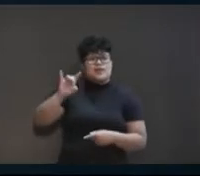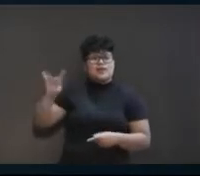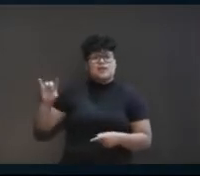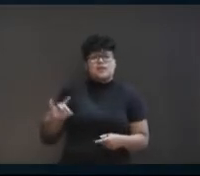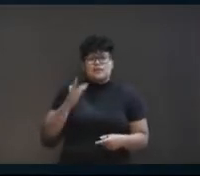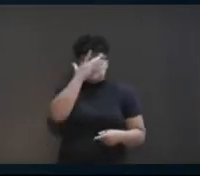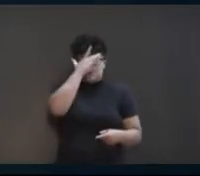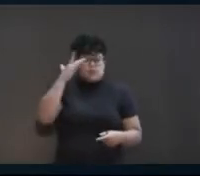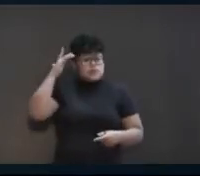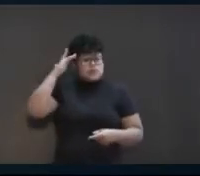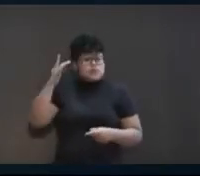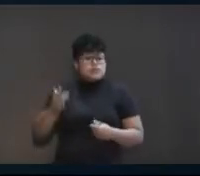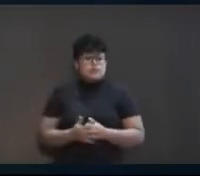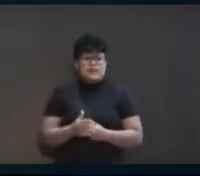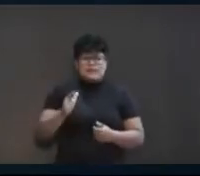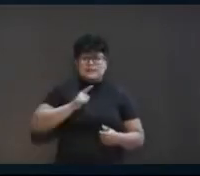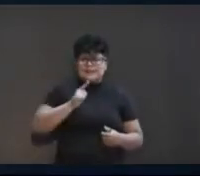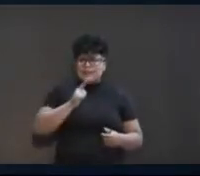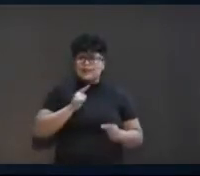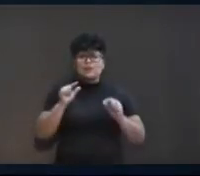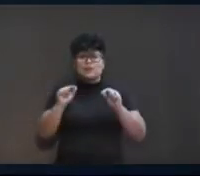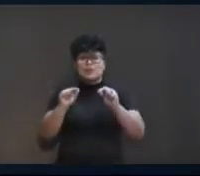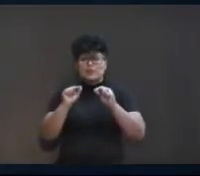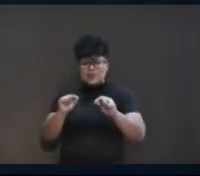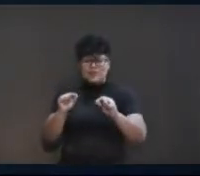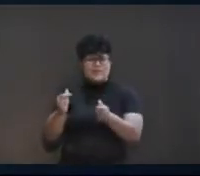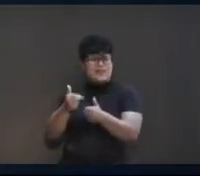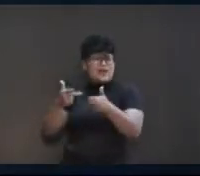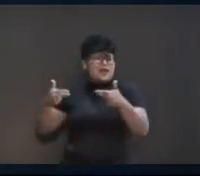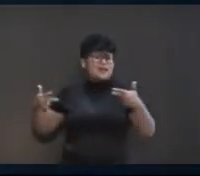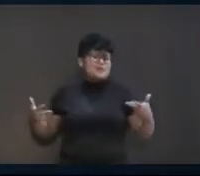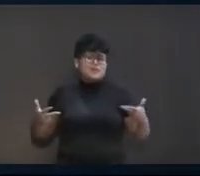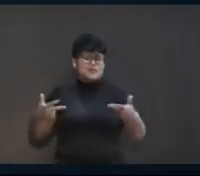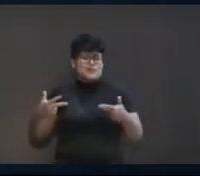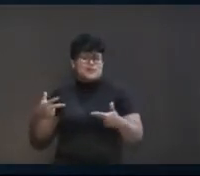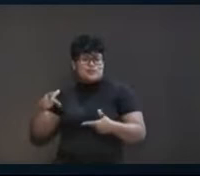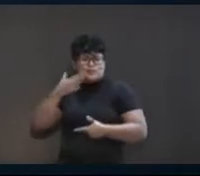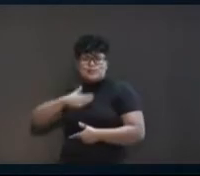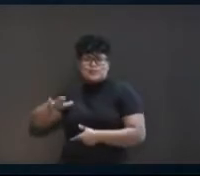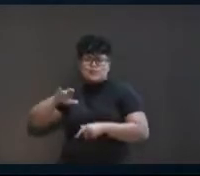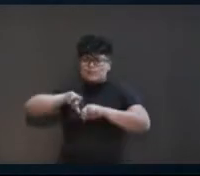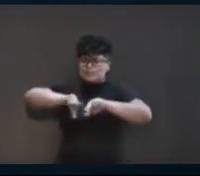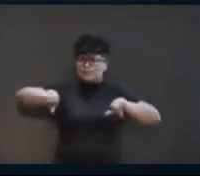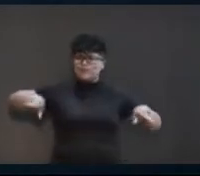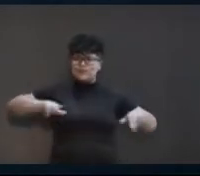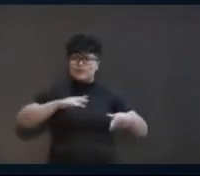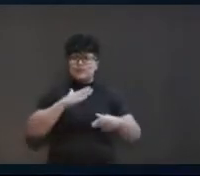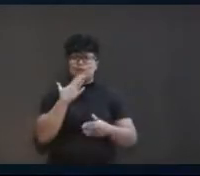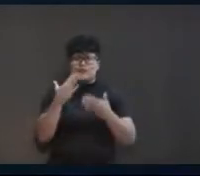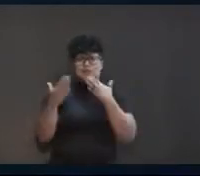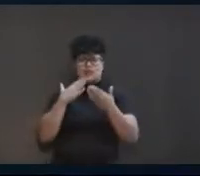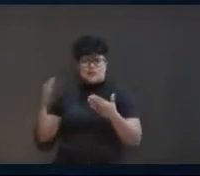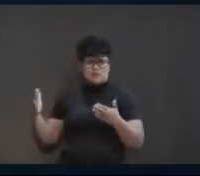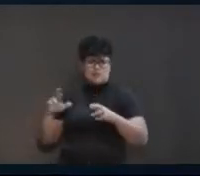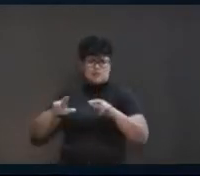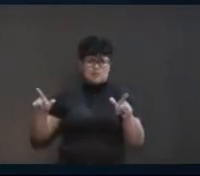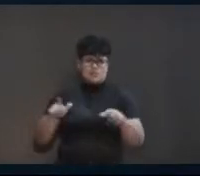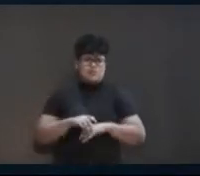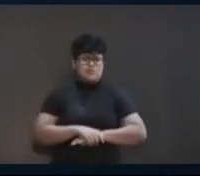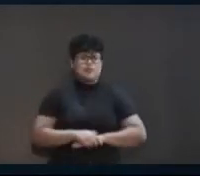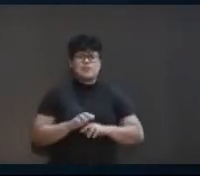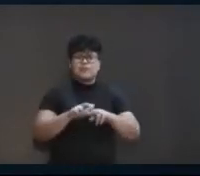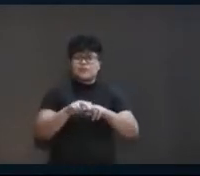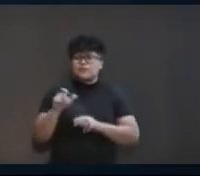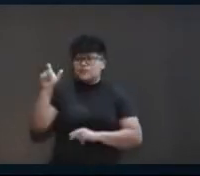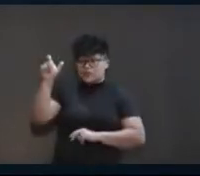diferente e Uma emoção diferente esse aluno ele veio da engenharia engenharia mecânica se formou lá mas